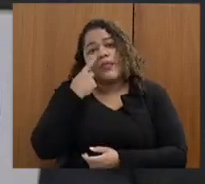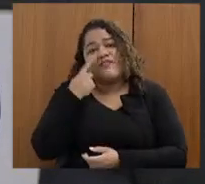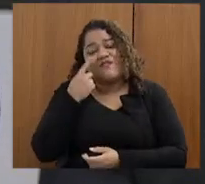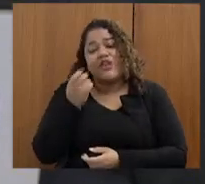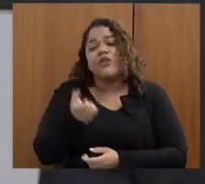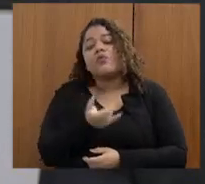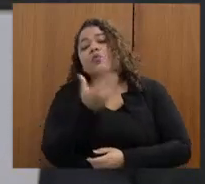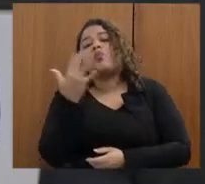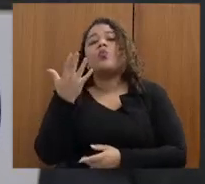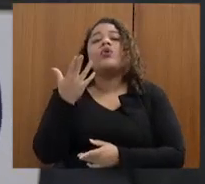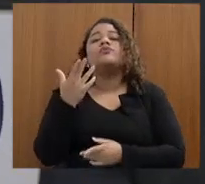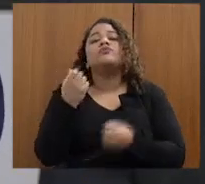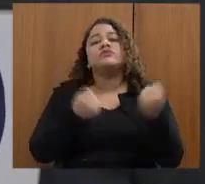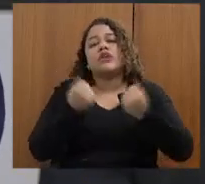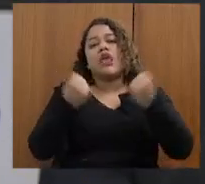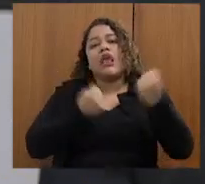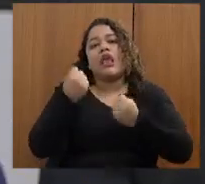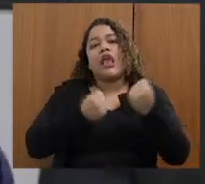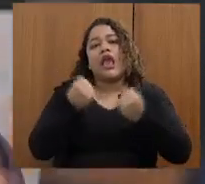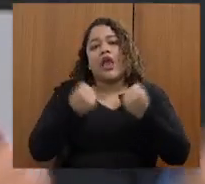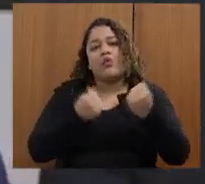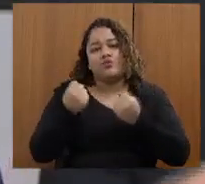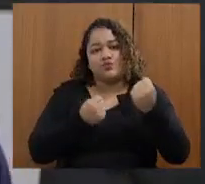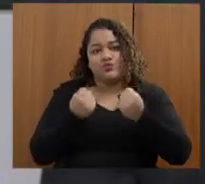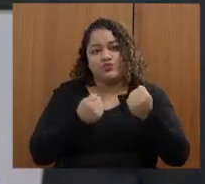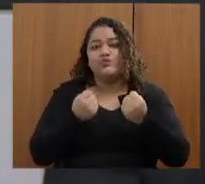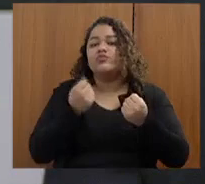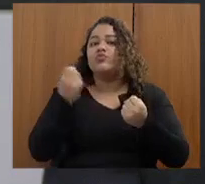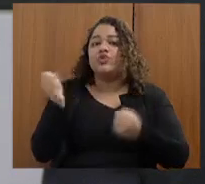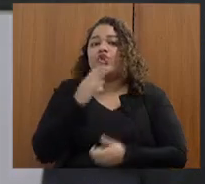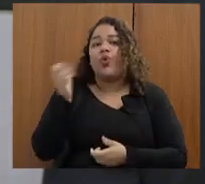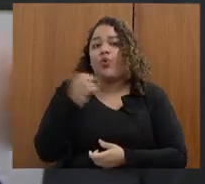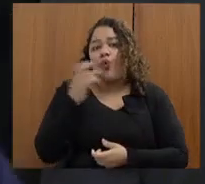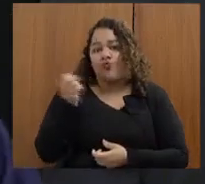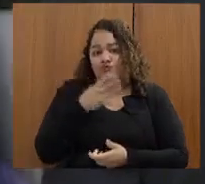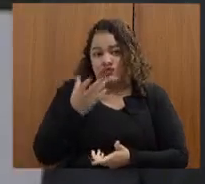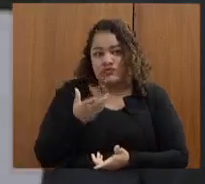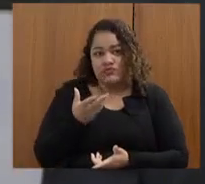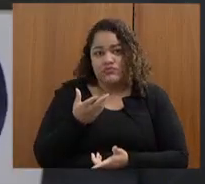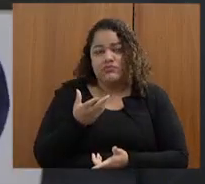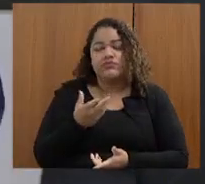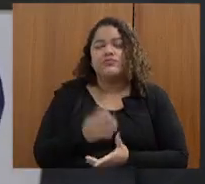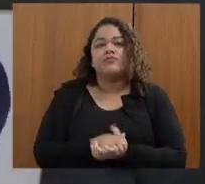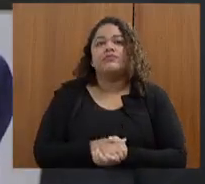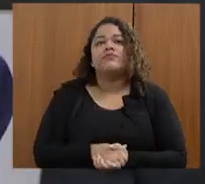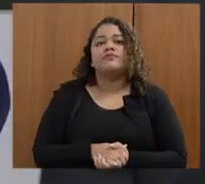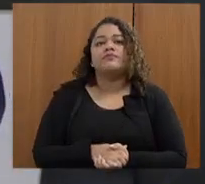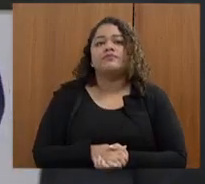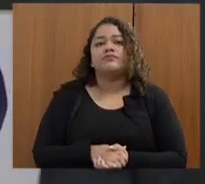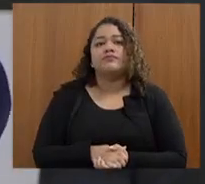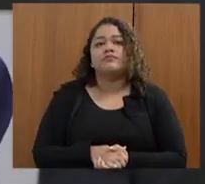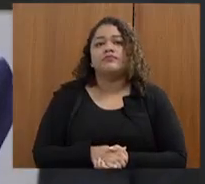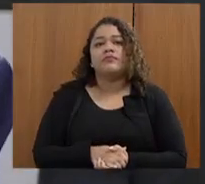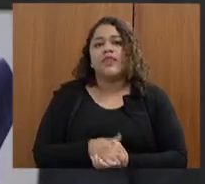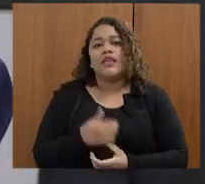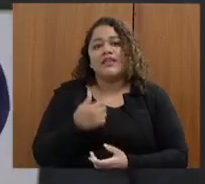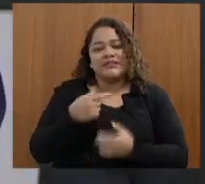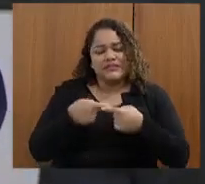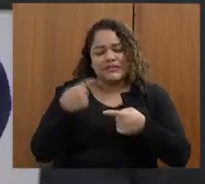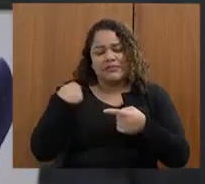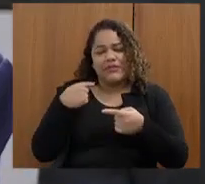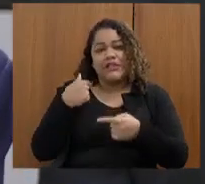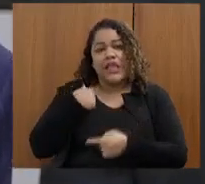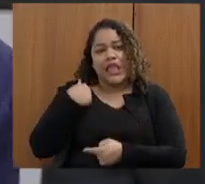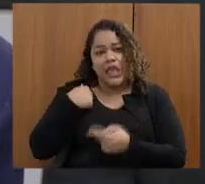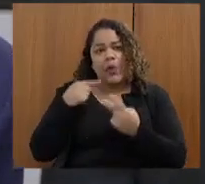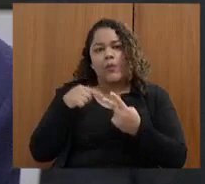está chegando para o transporte tá chegando não sempre chegaram estão chegando mais ainda semana passada eu e Maísa fomos lá